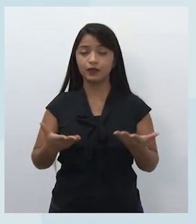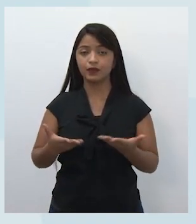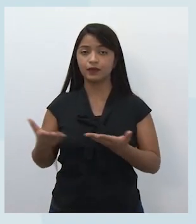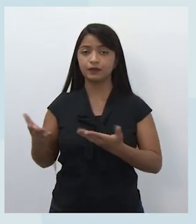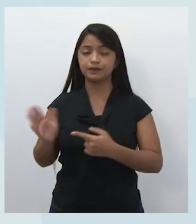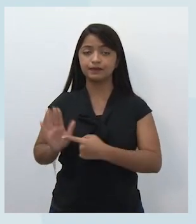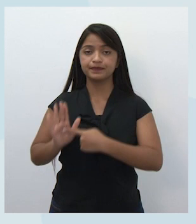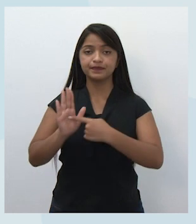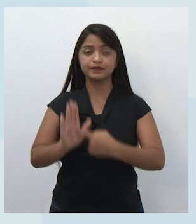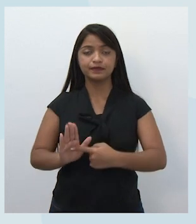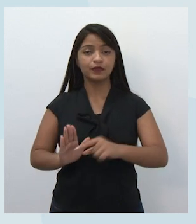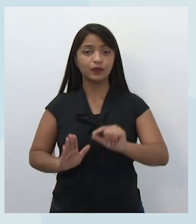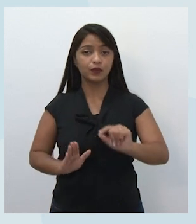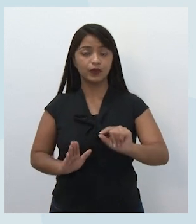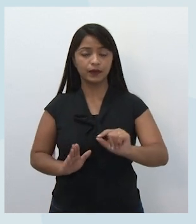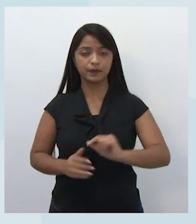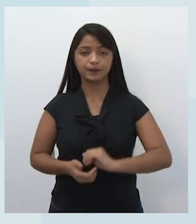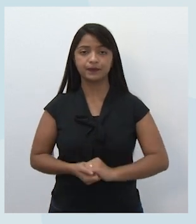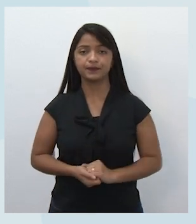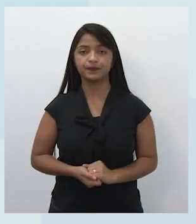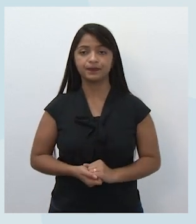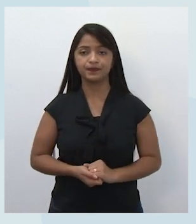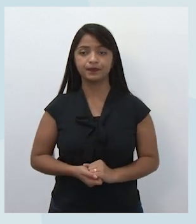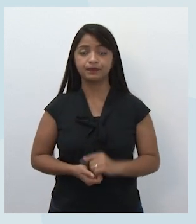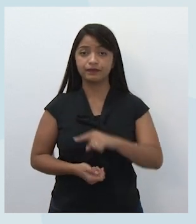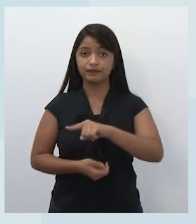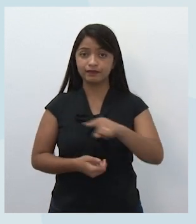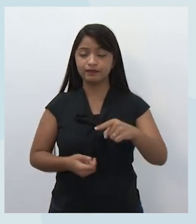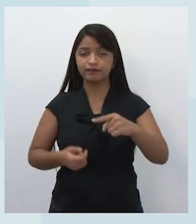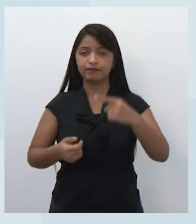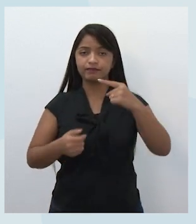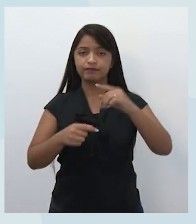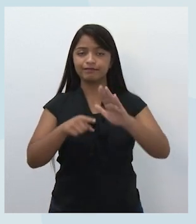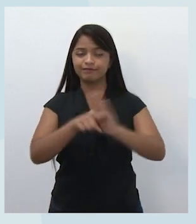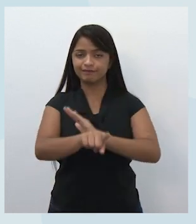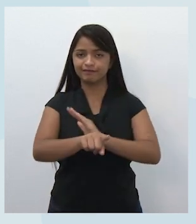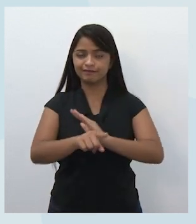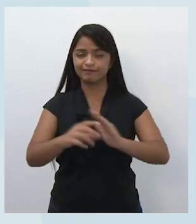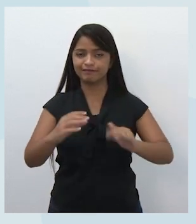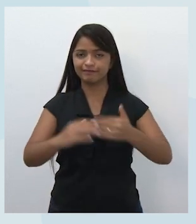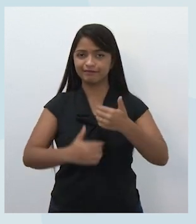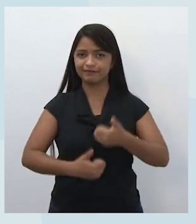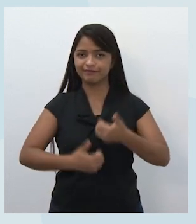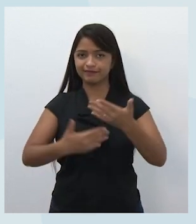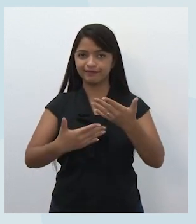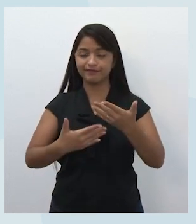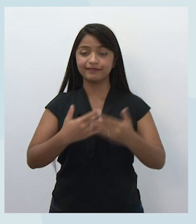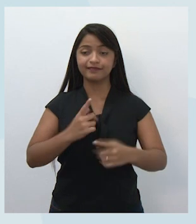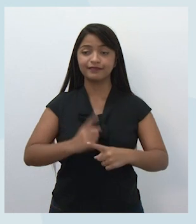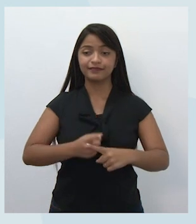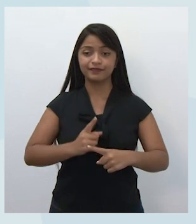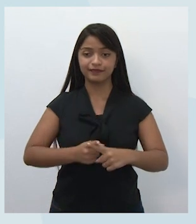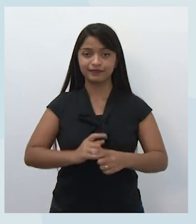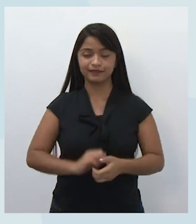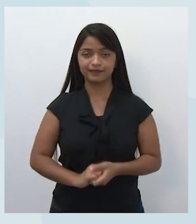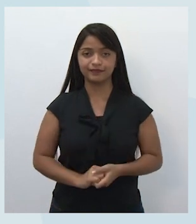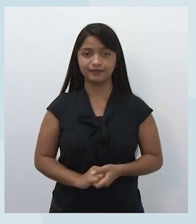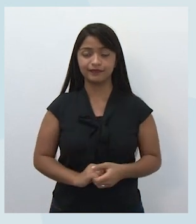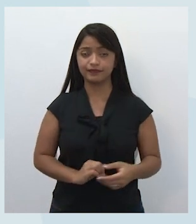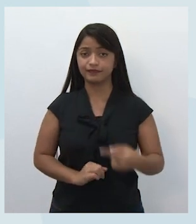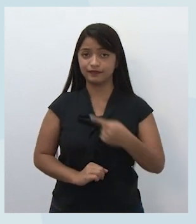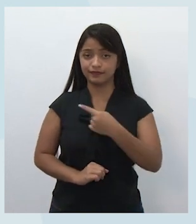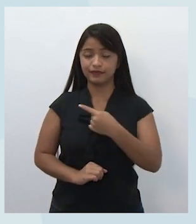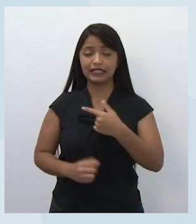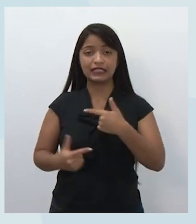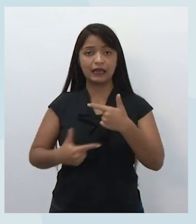vocês uma questão para discussão, né, no chat. Porque quando a gente fala desse trabalho, a gente tem um grande